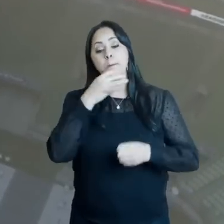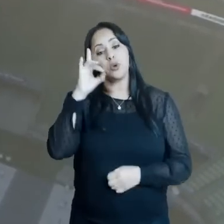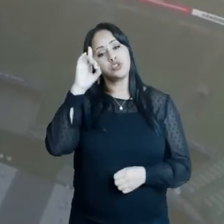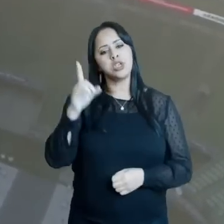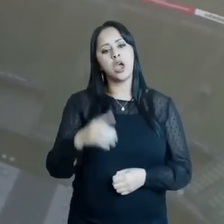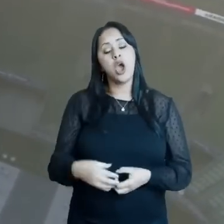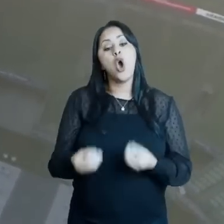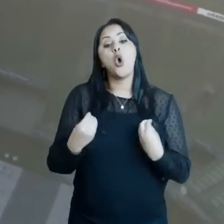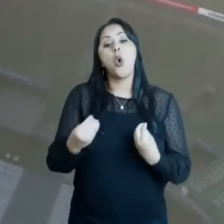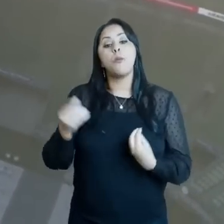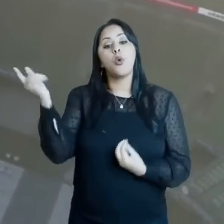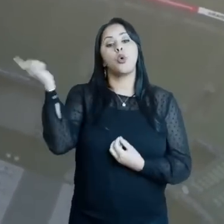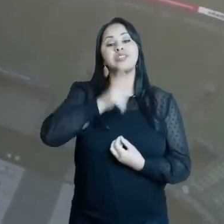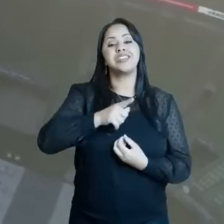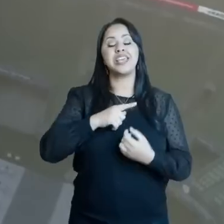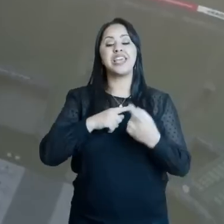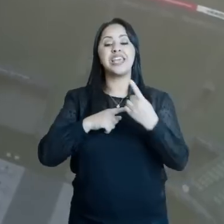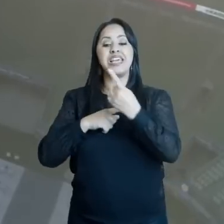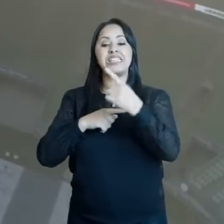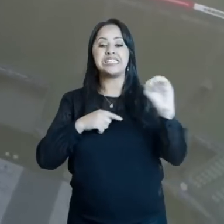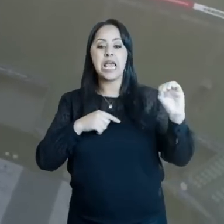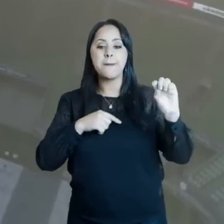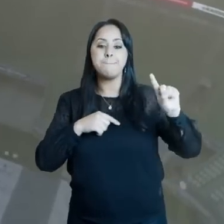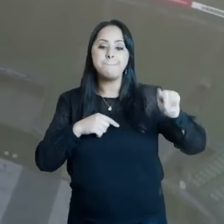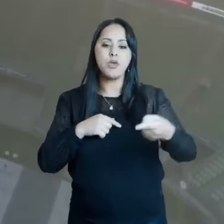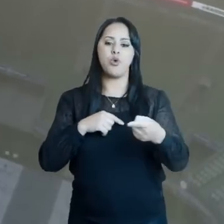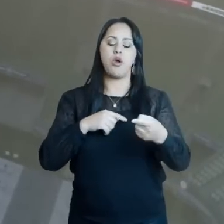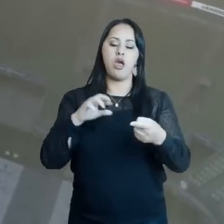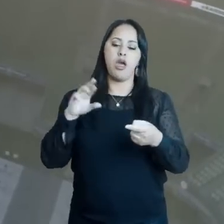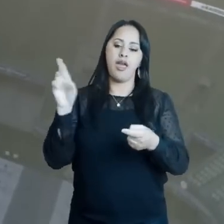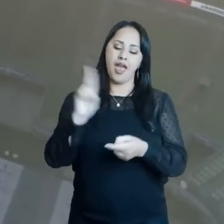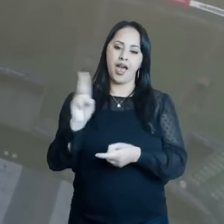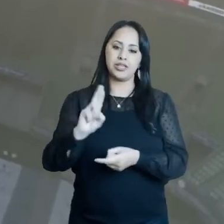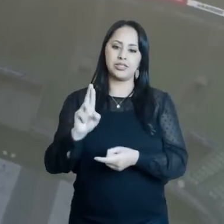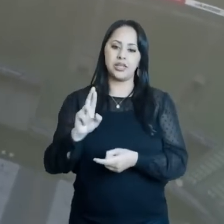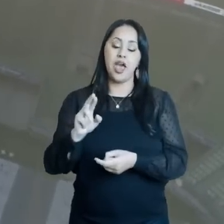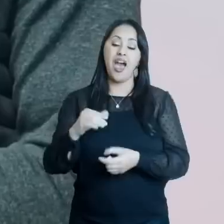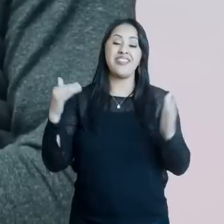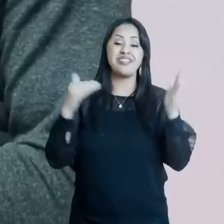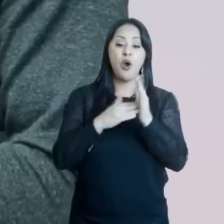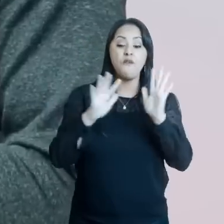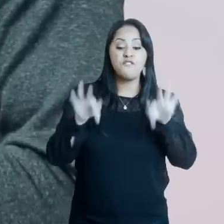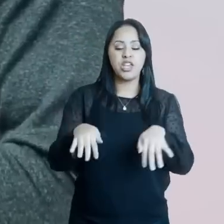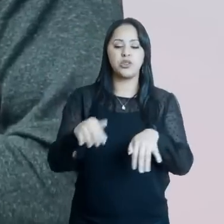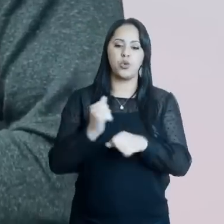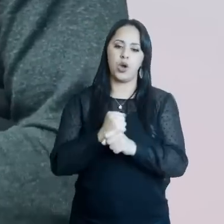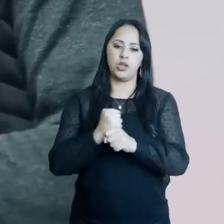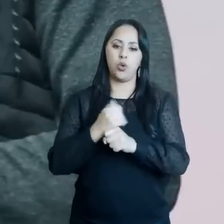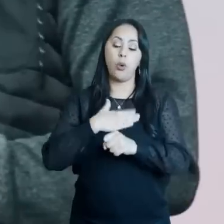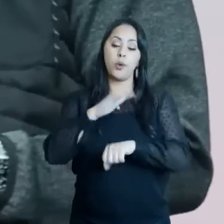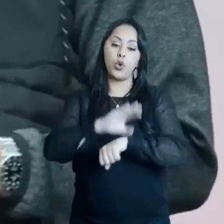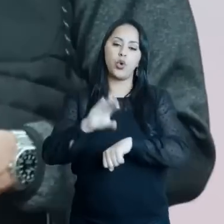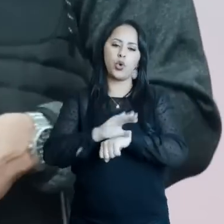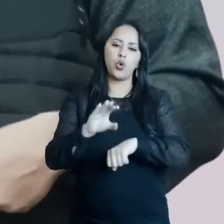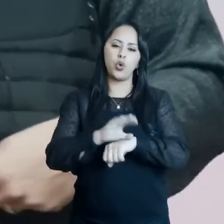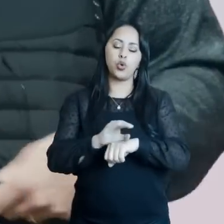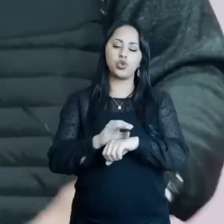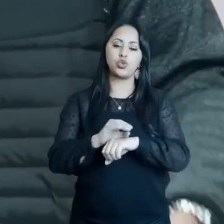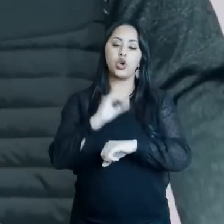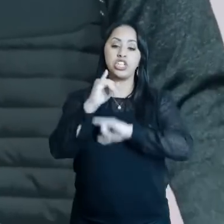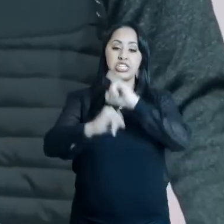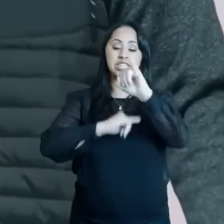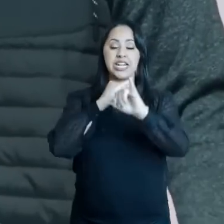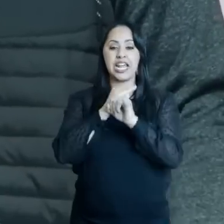Como conseguir 100 mil reais até o final do ano com o meu curso de online de crochê irlandês? Curso online de